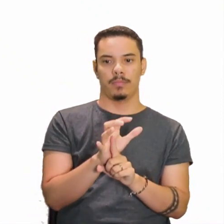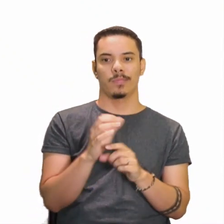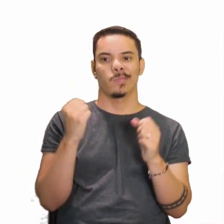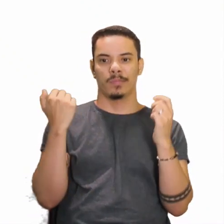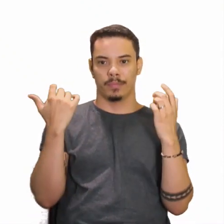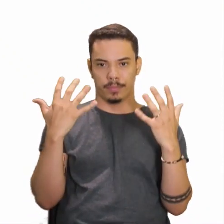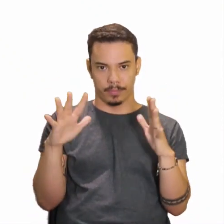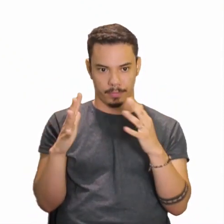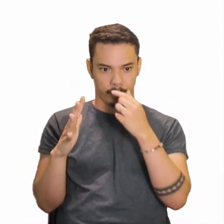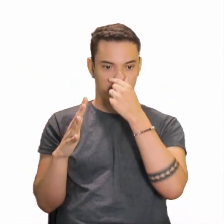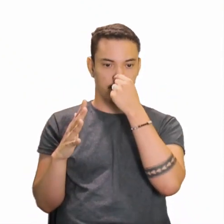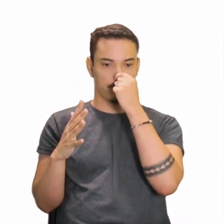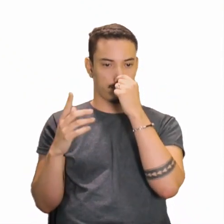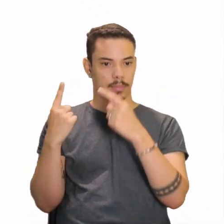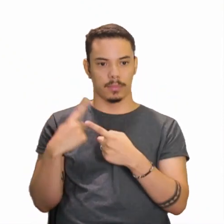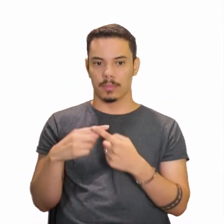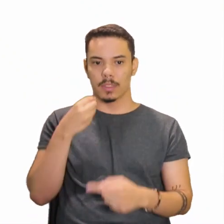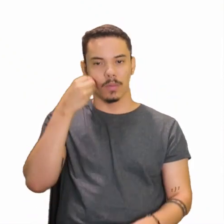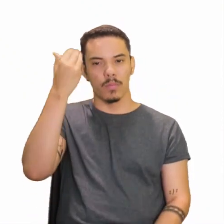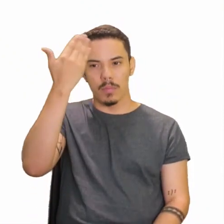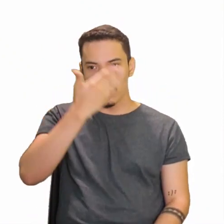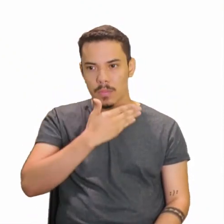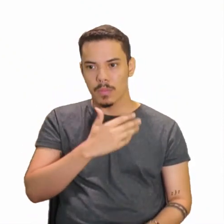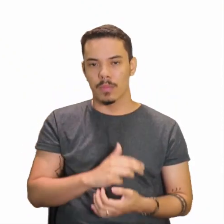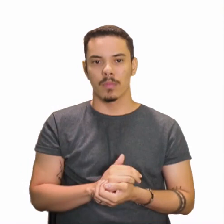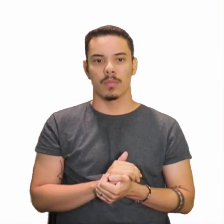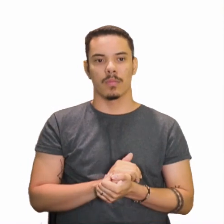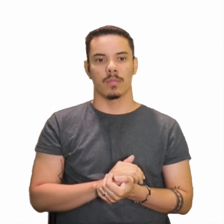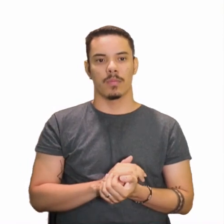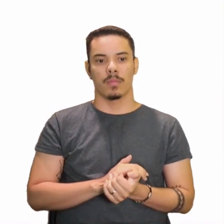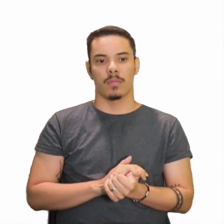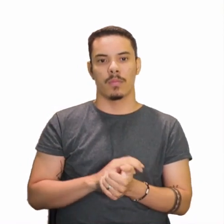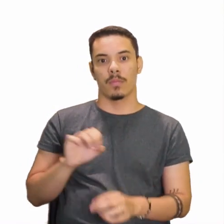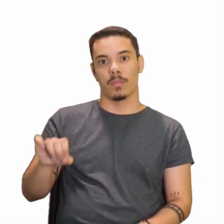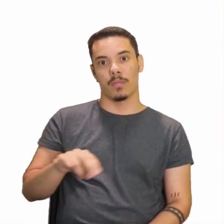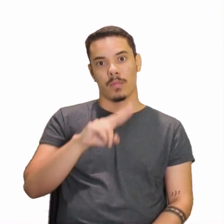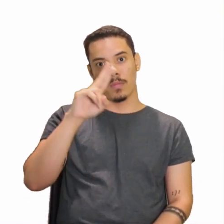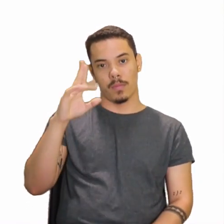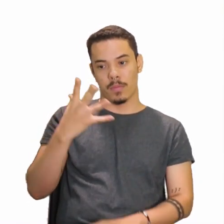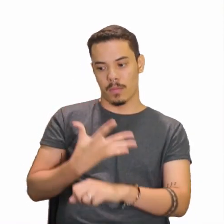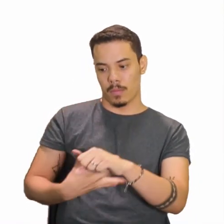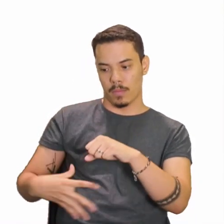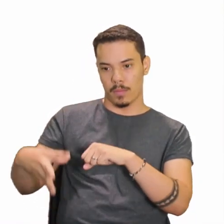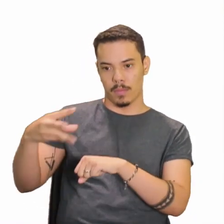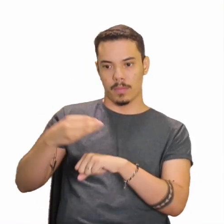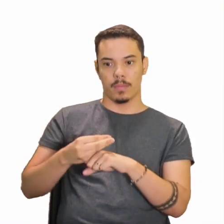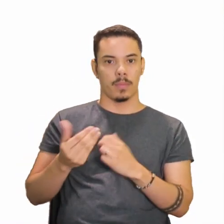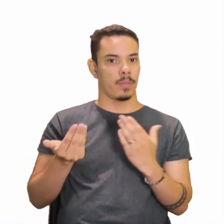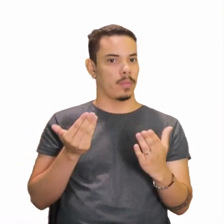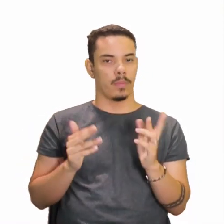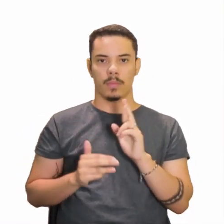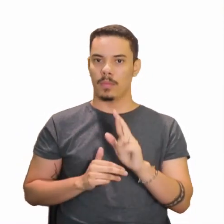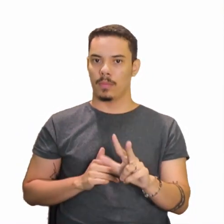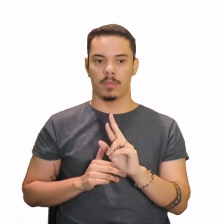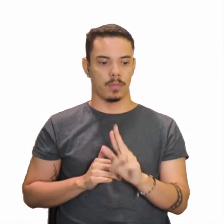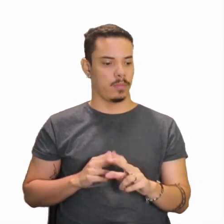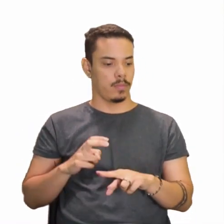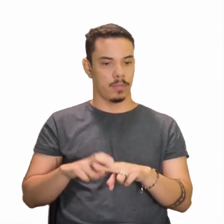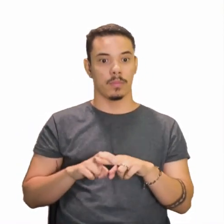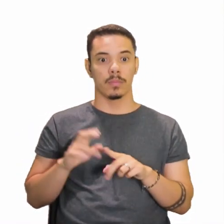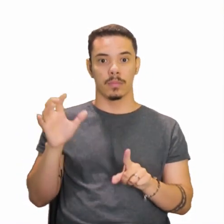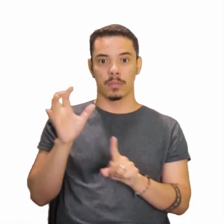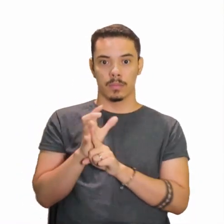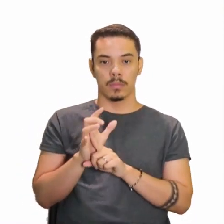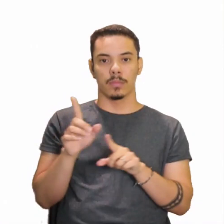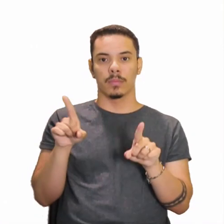bem, certo? Não era de prova concreta, nem de consenso, muito menos de raciocínio ou de comparação. E indução, né? Como a gente vê aí no